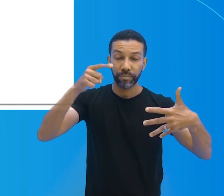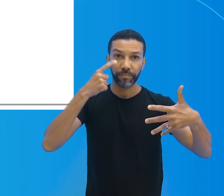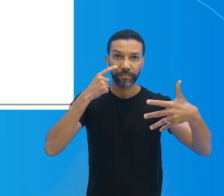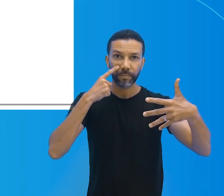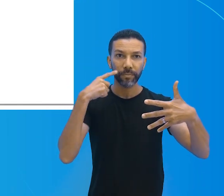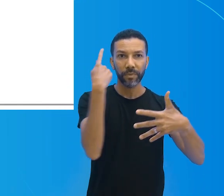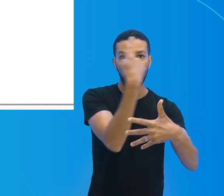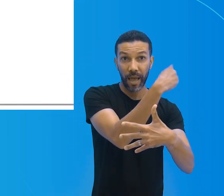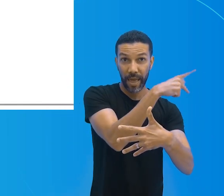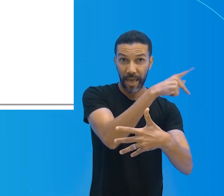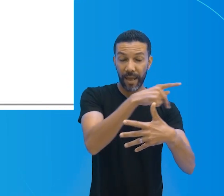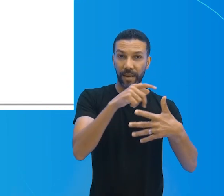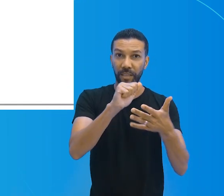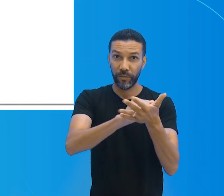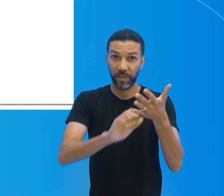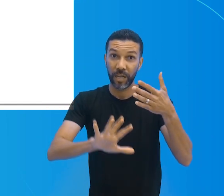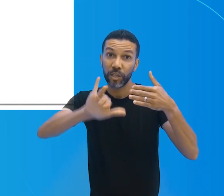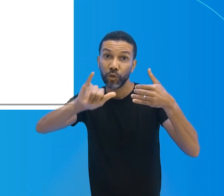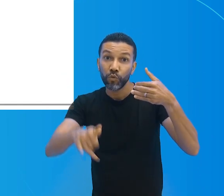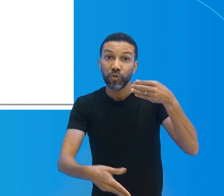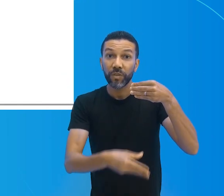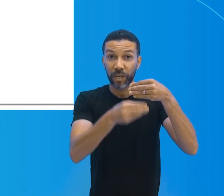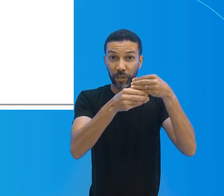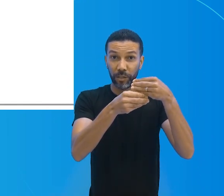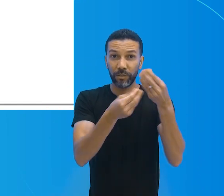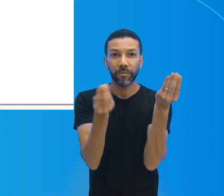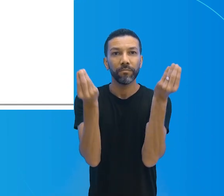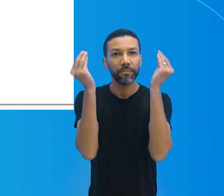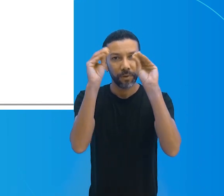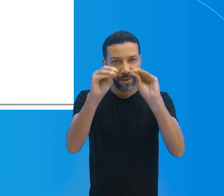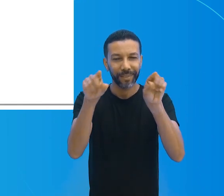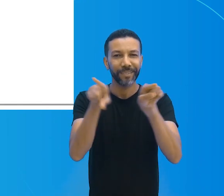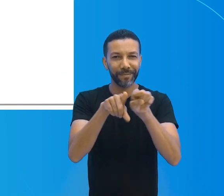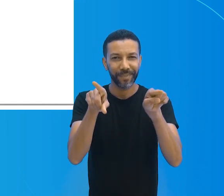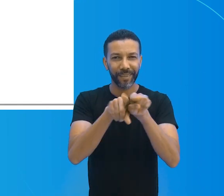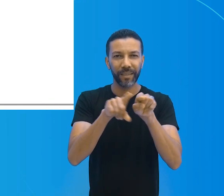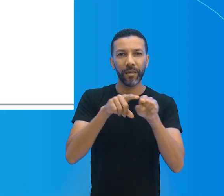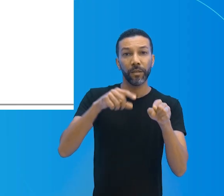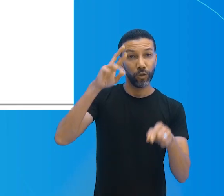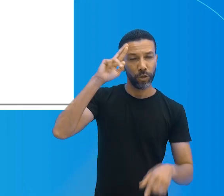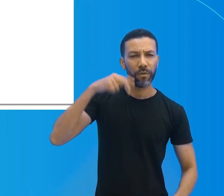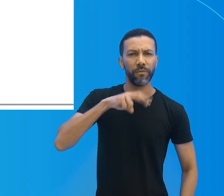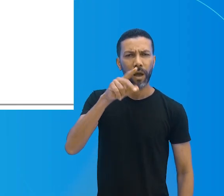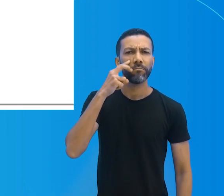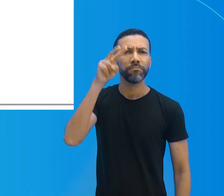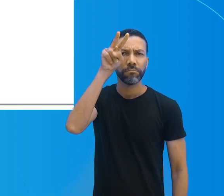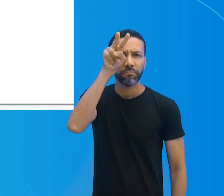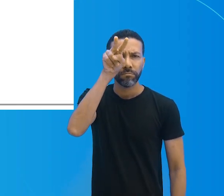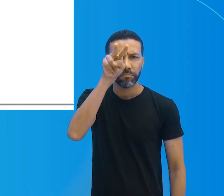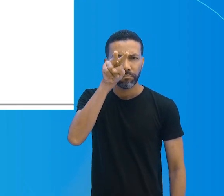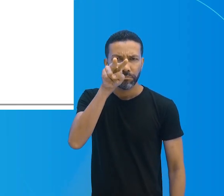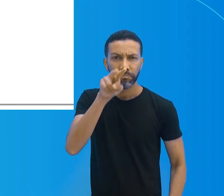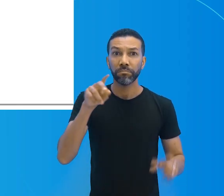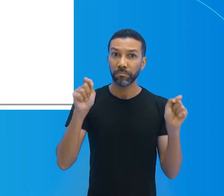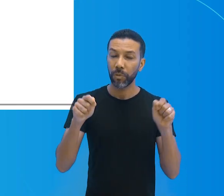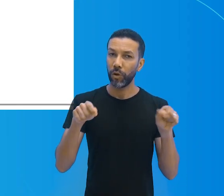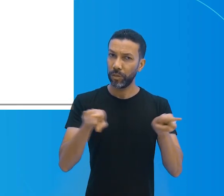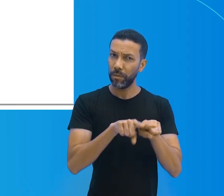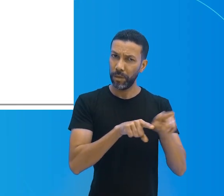analisar justificativas, porque quando o servidor está cadastrando suas entregas, ele